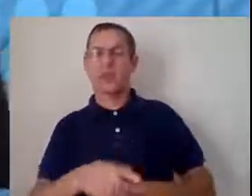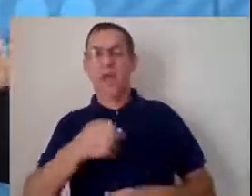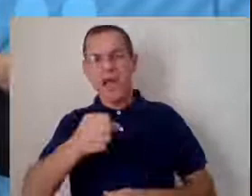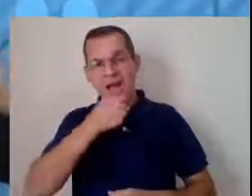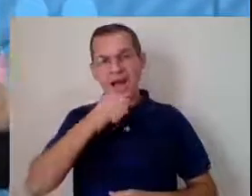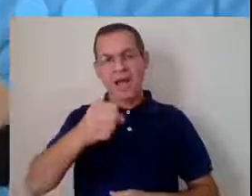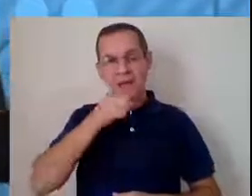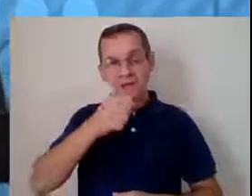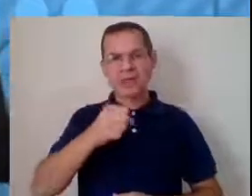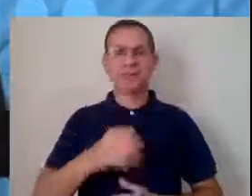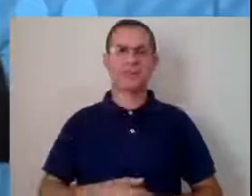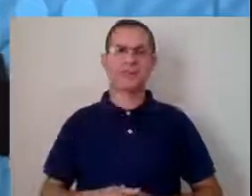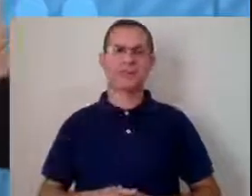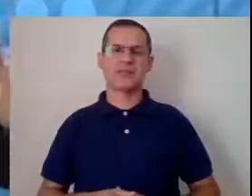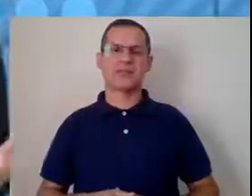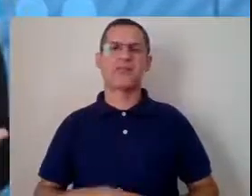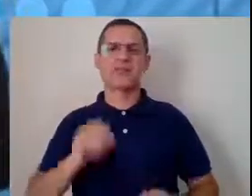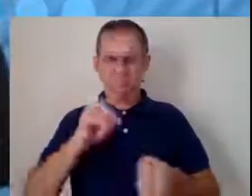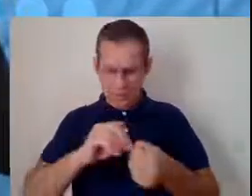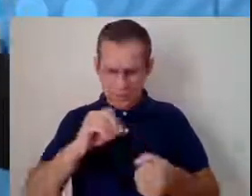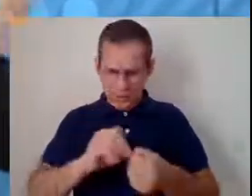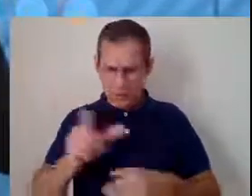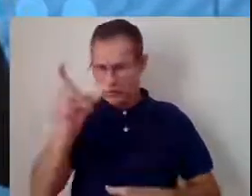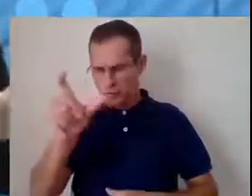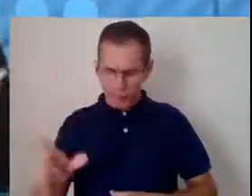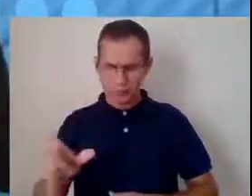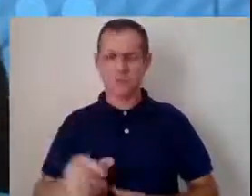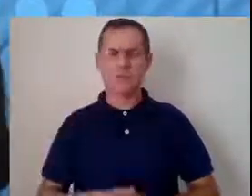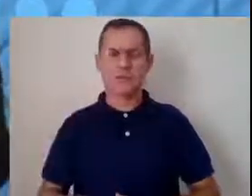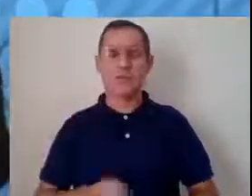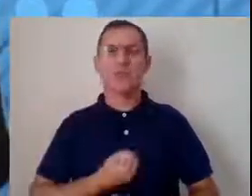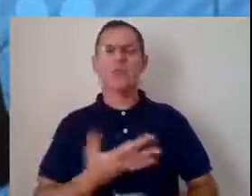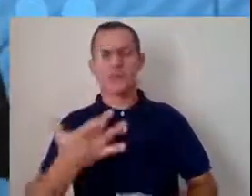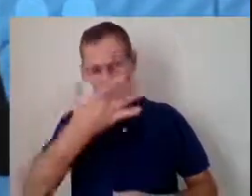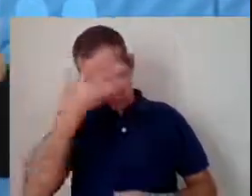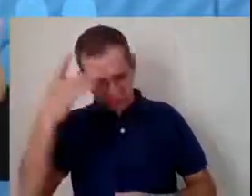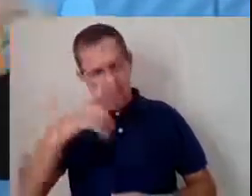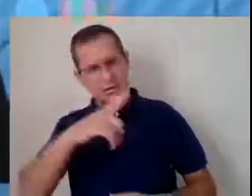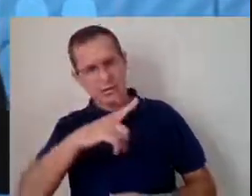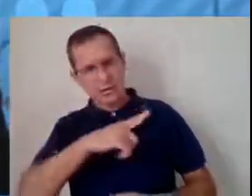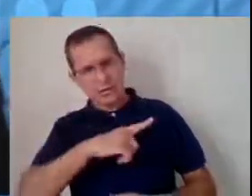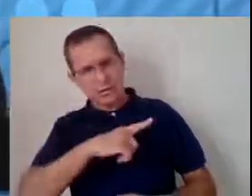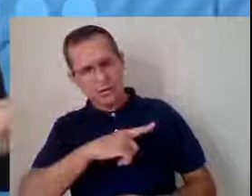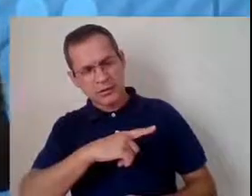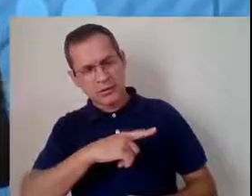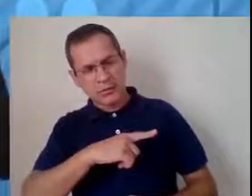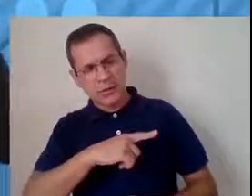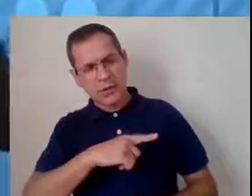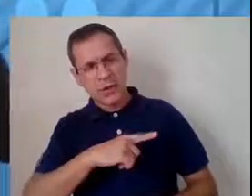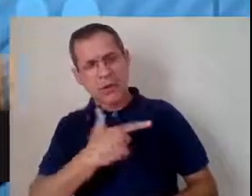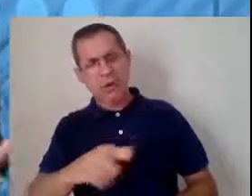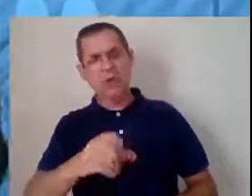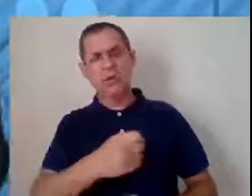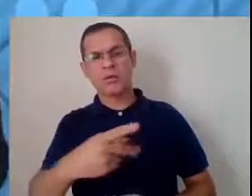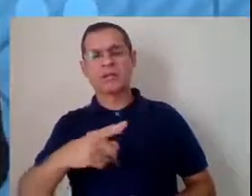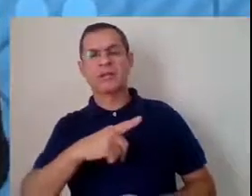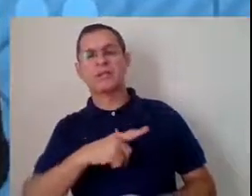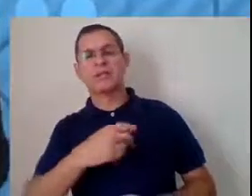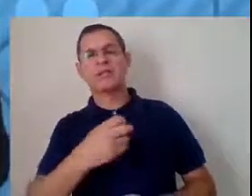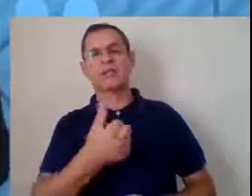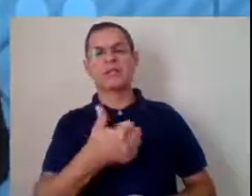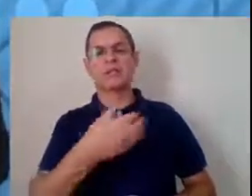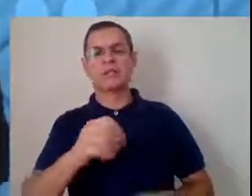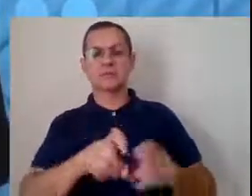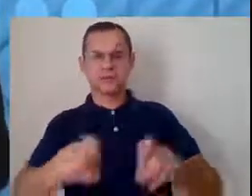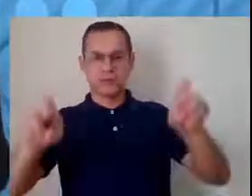Entrevistas foram feitas com pessoas, quantas pessoas temos, A outra situação, tenho 60